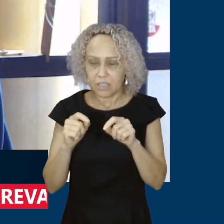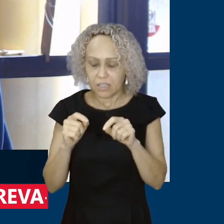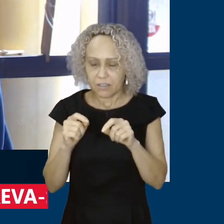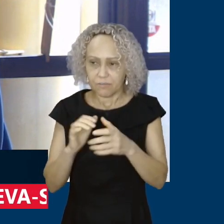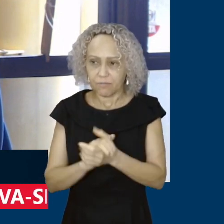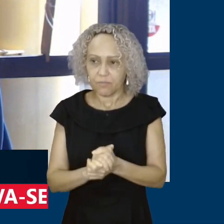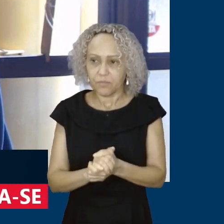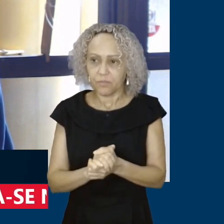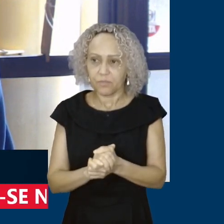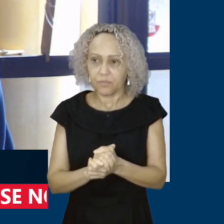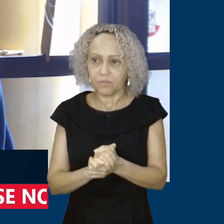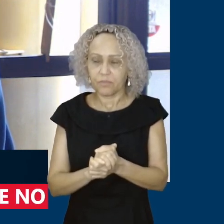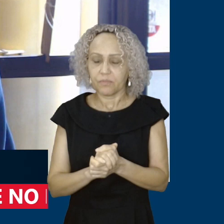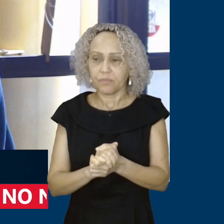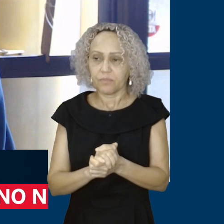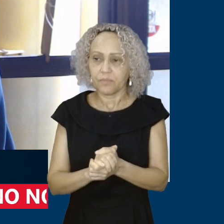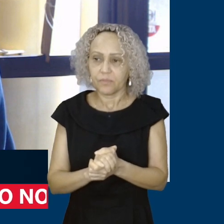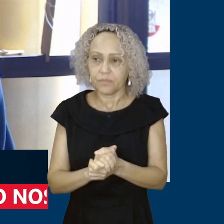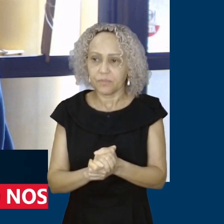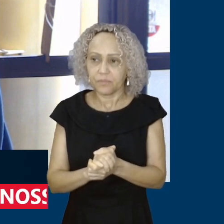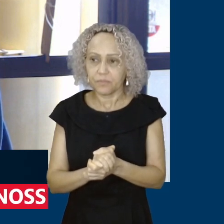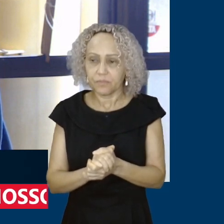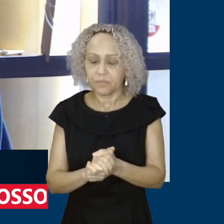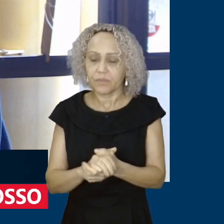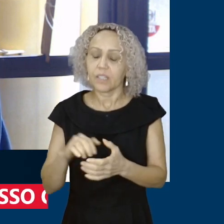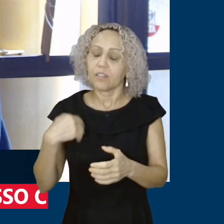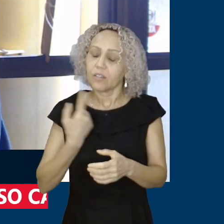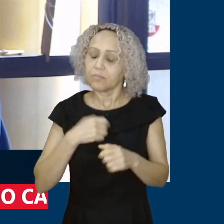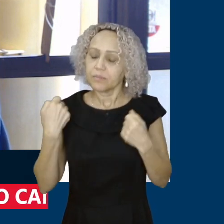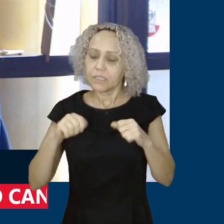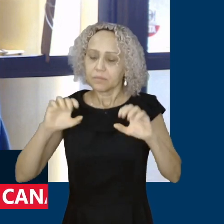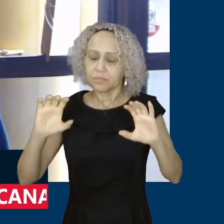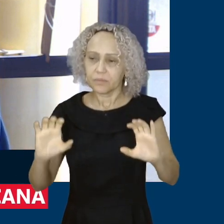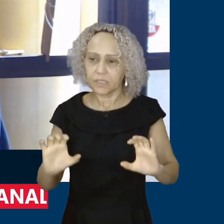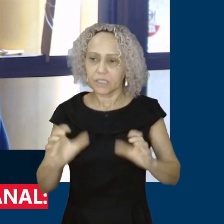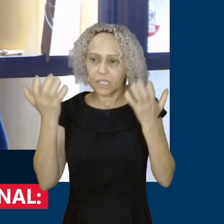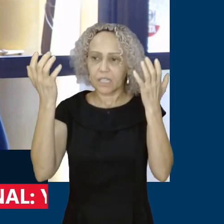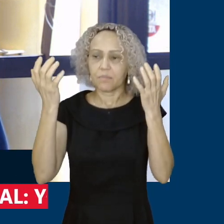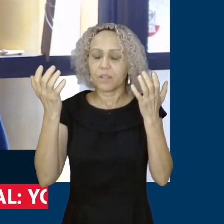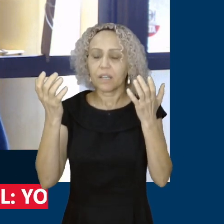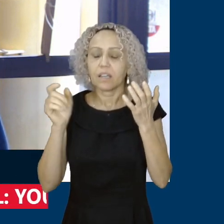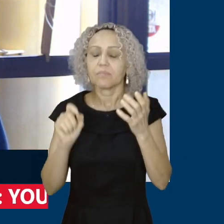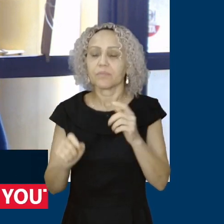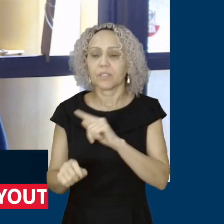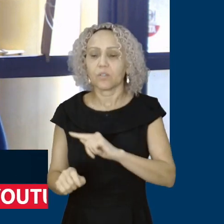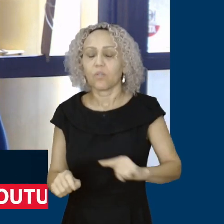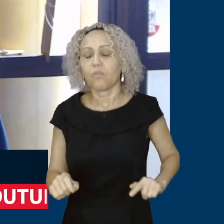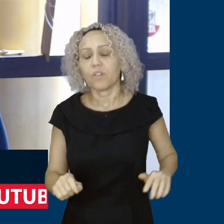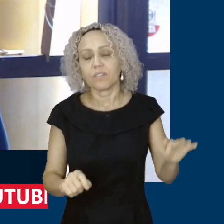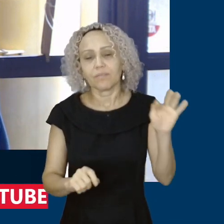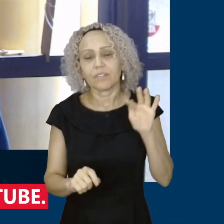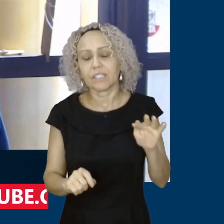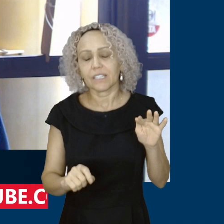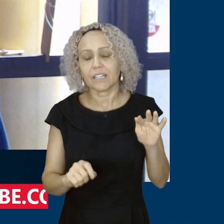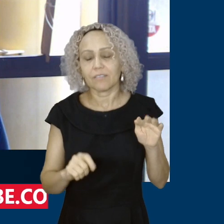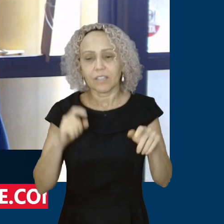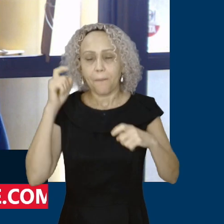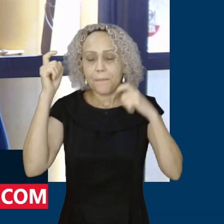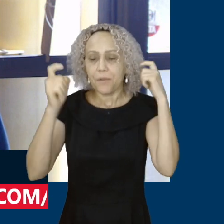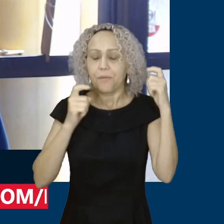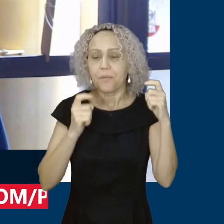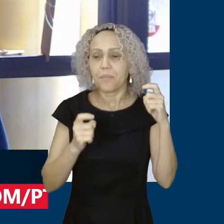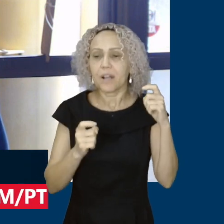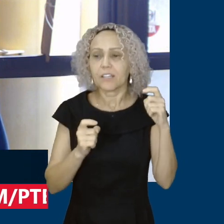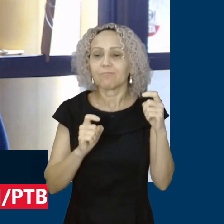Grande do Sul. Enfim, precisamos celebrar, entendeu? Por ter um governo que está preocupado e colocando na centralidade